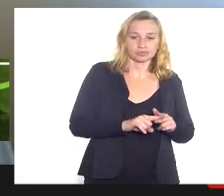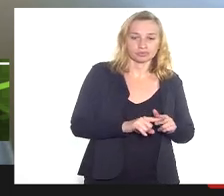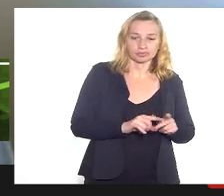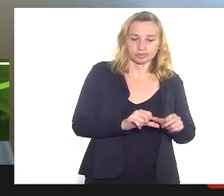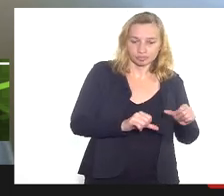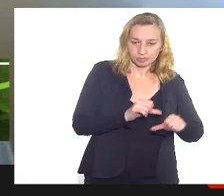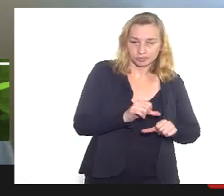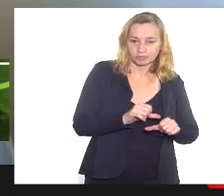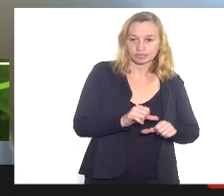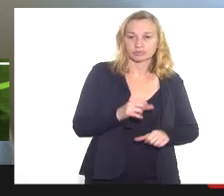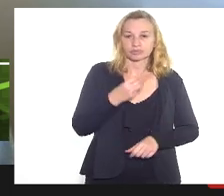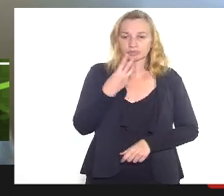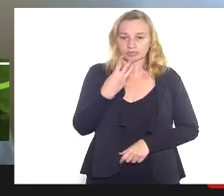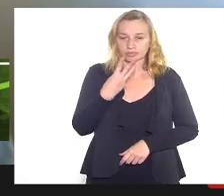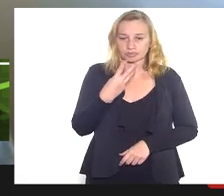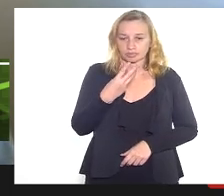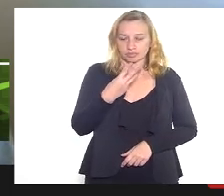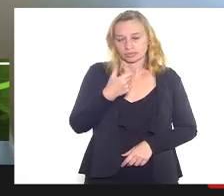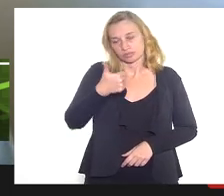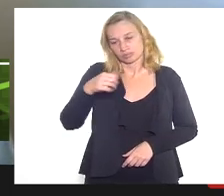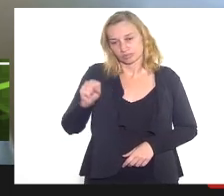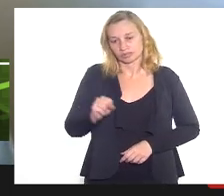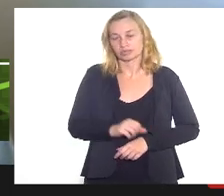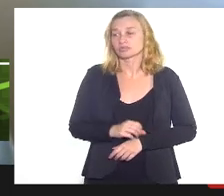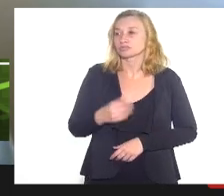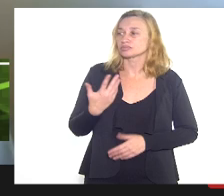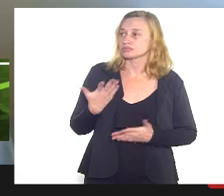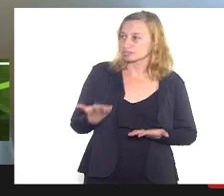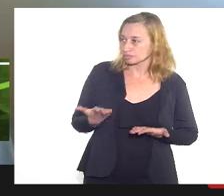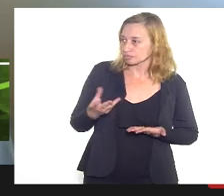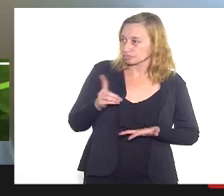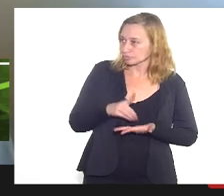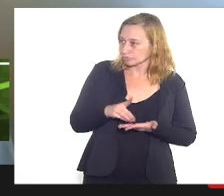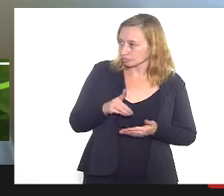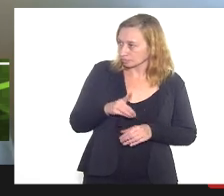convênio 3/18. Por favor,